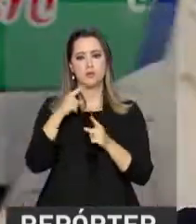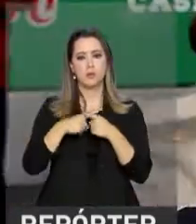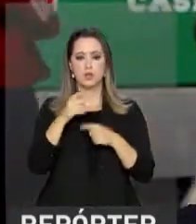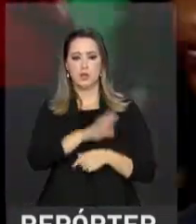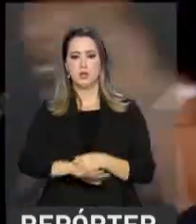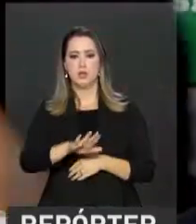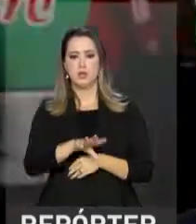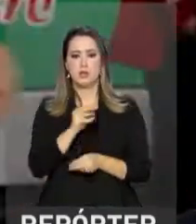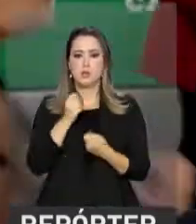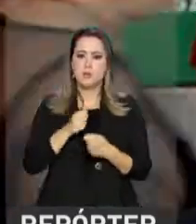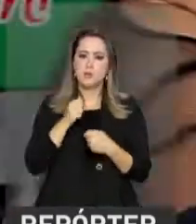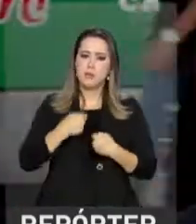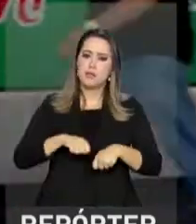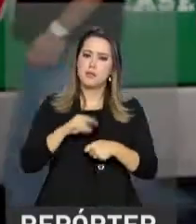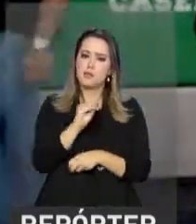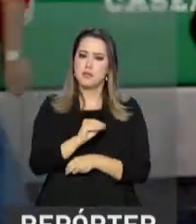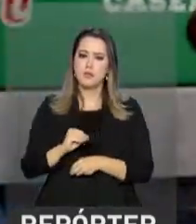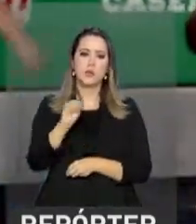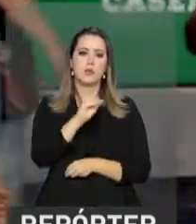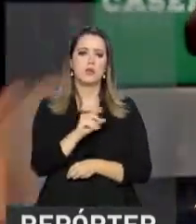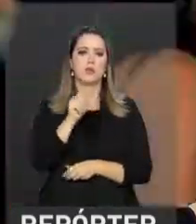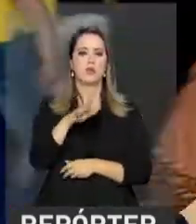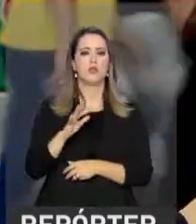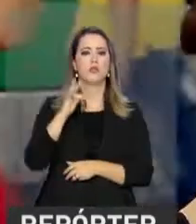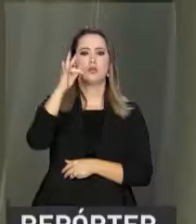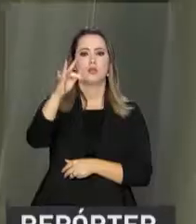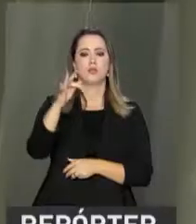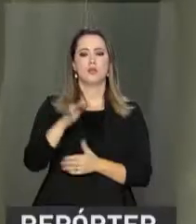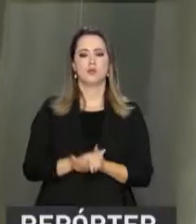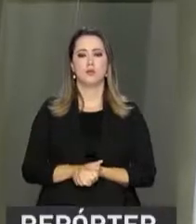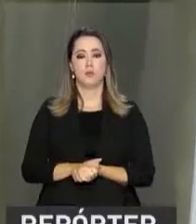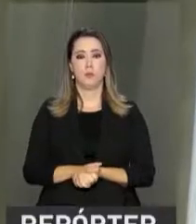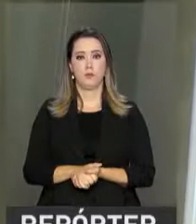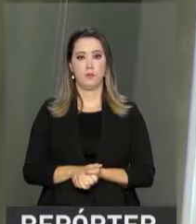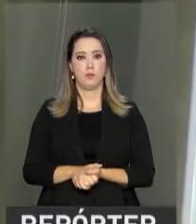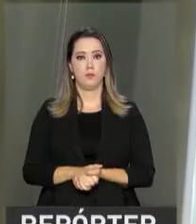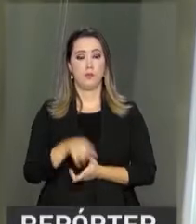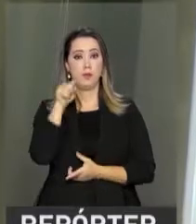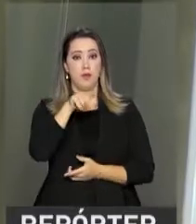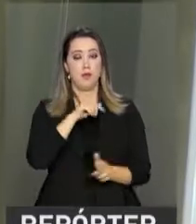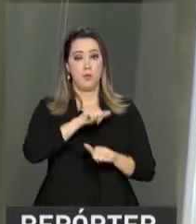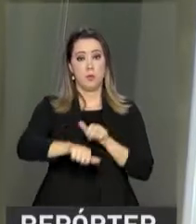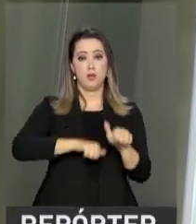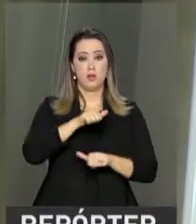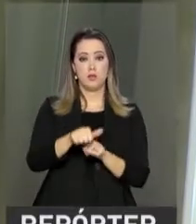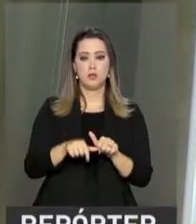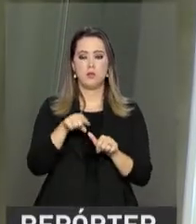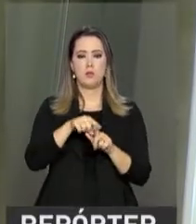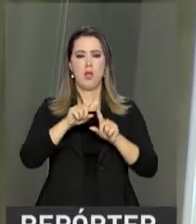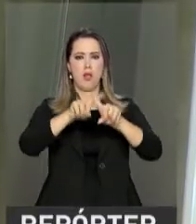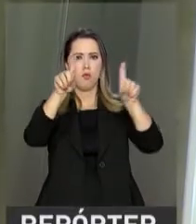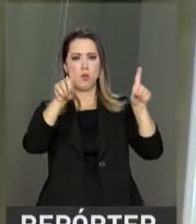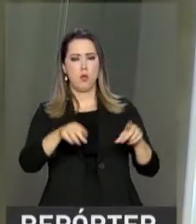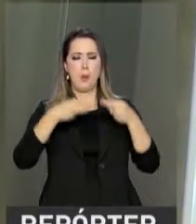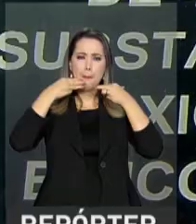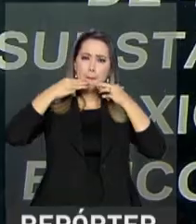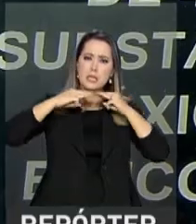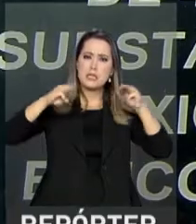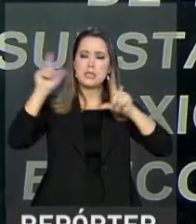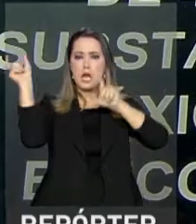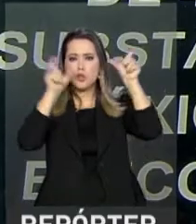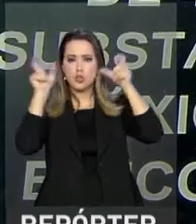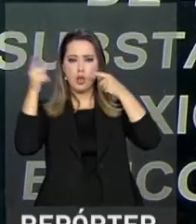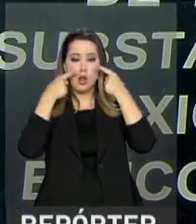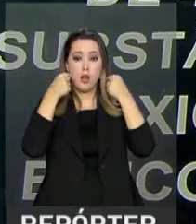criança nós temos que preservar a criança é o futuro do amanhã a resolução modifica também as mensagens de advertência